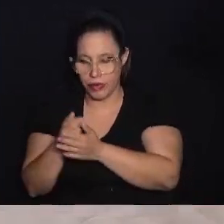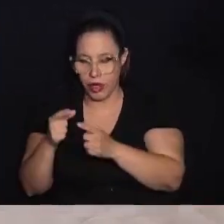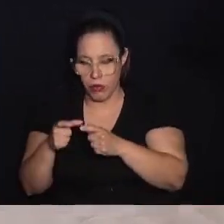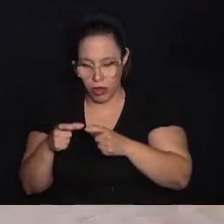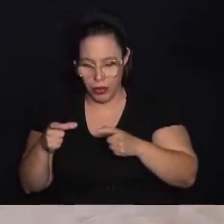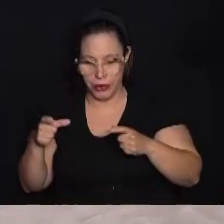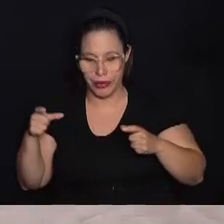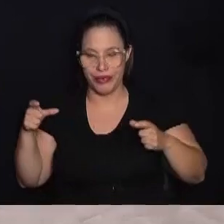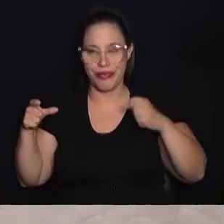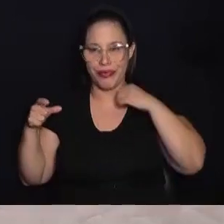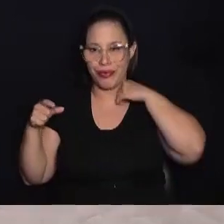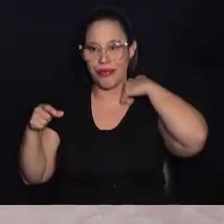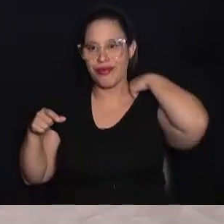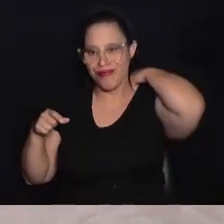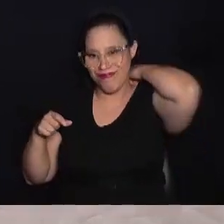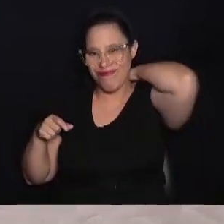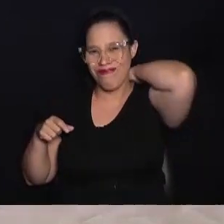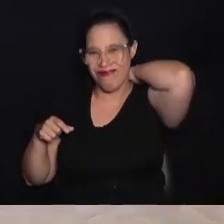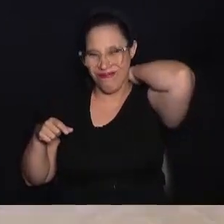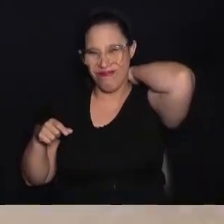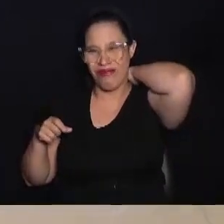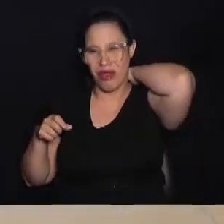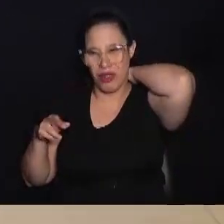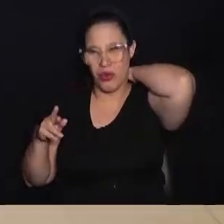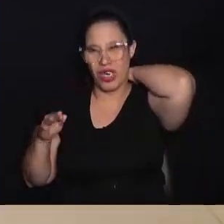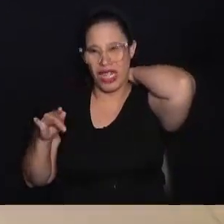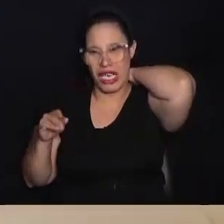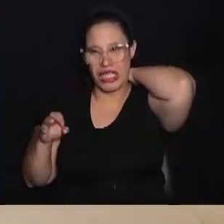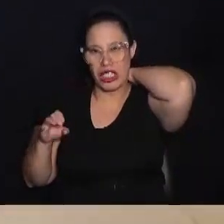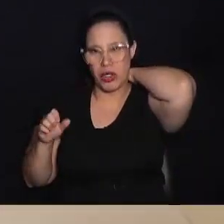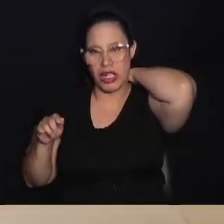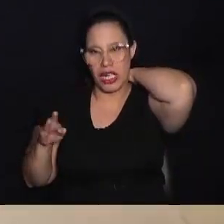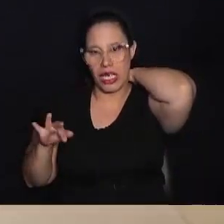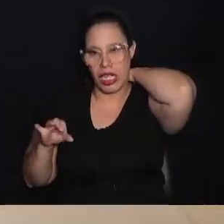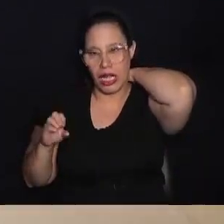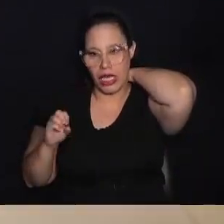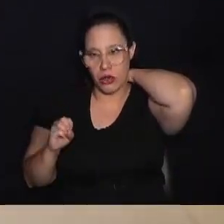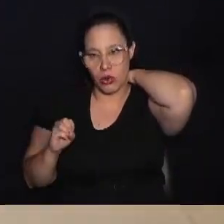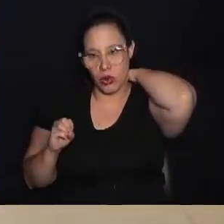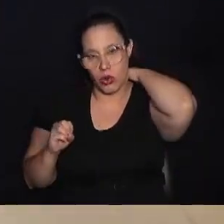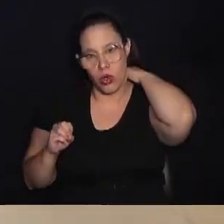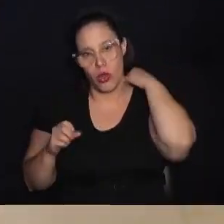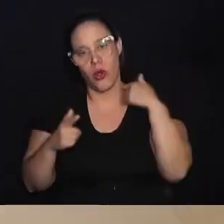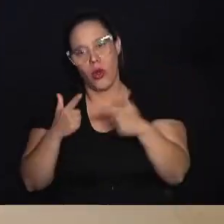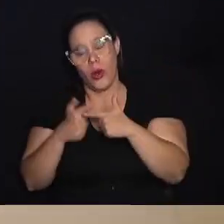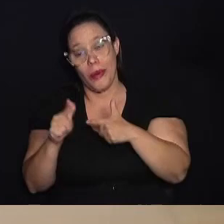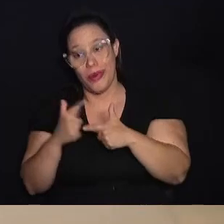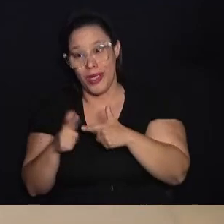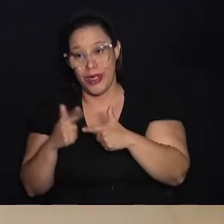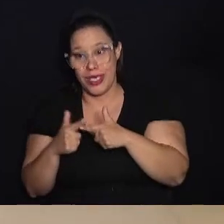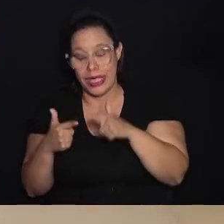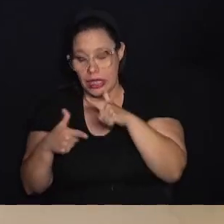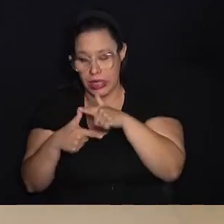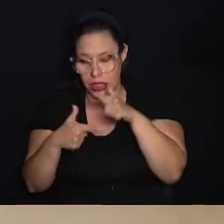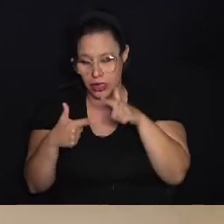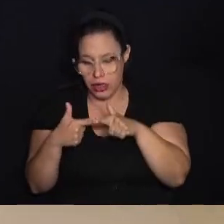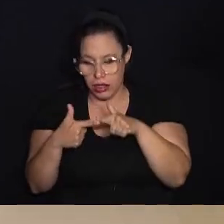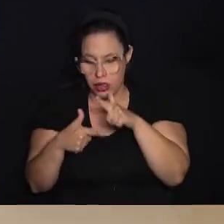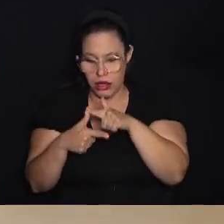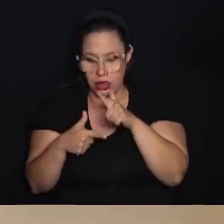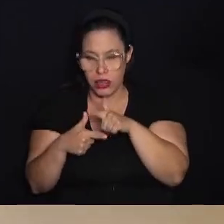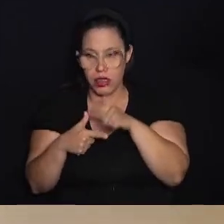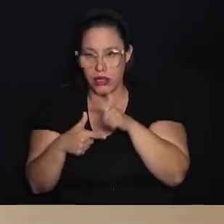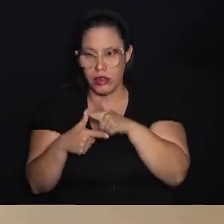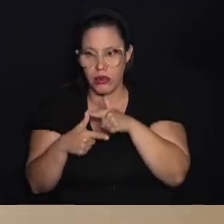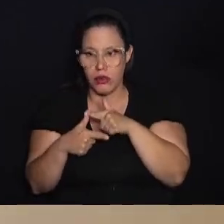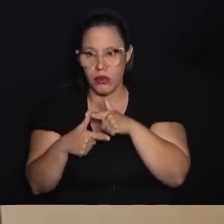varejo é muito mais caro do que o custo por unidade no atacado. O problema do atacado, basicamente, são dois. Os problemas do atacado, basicamente, são